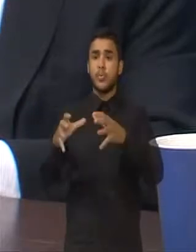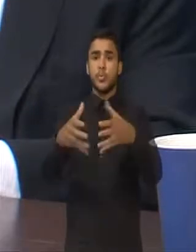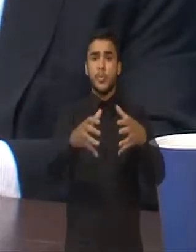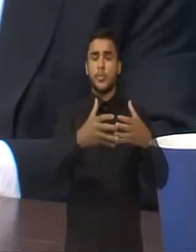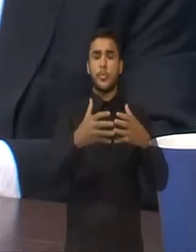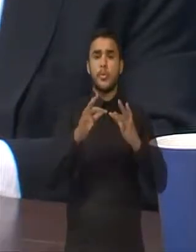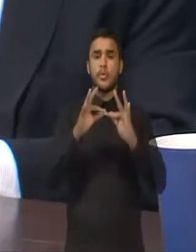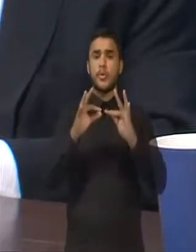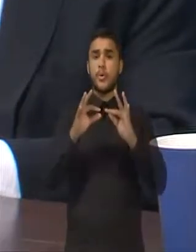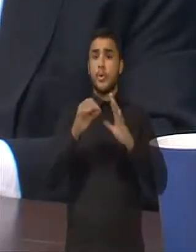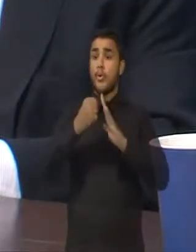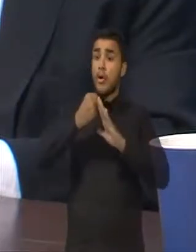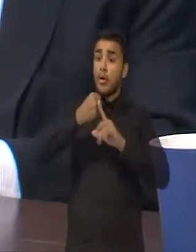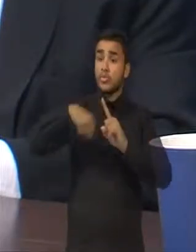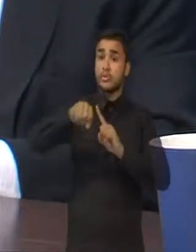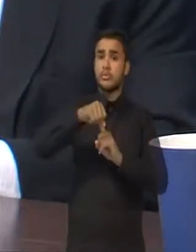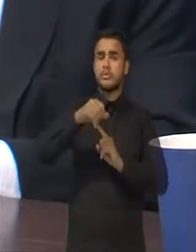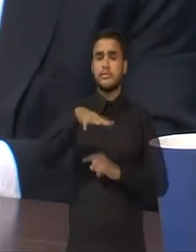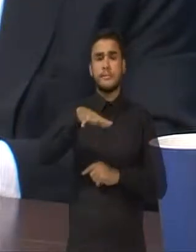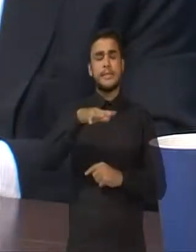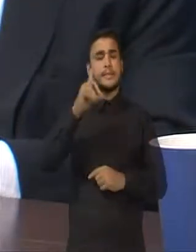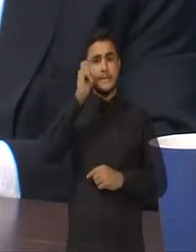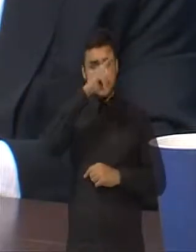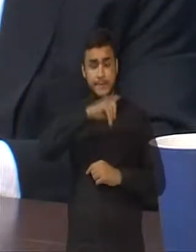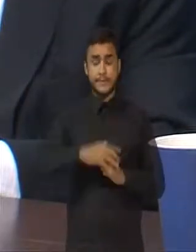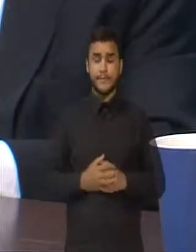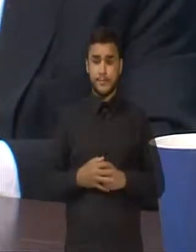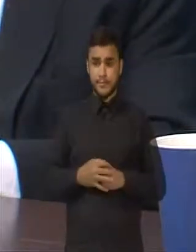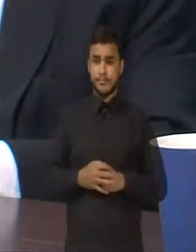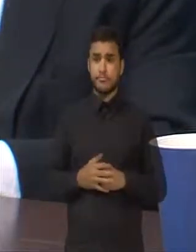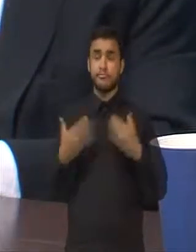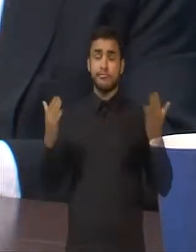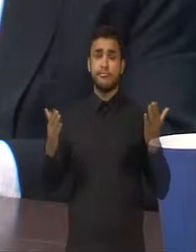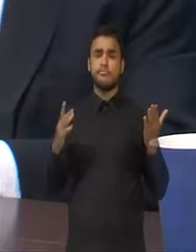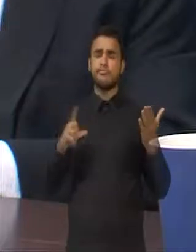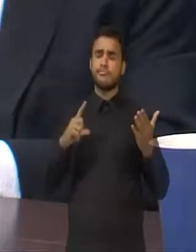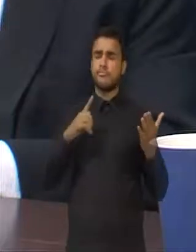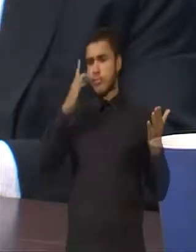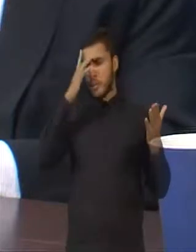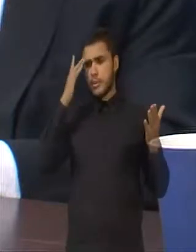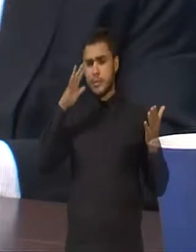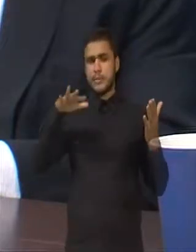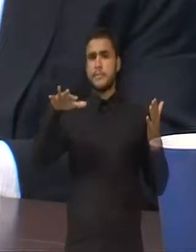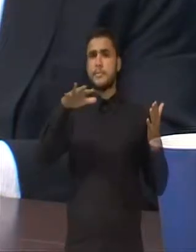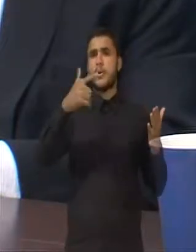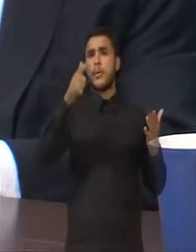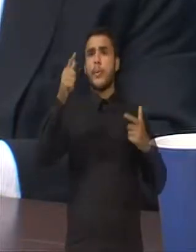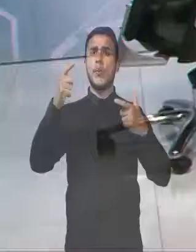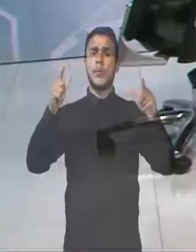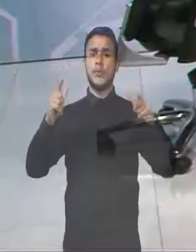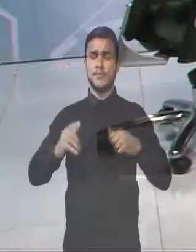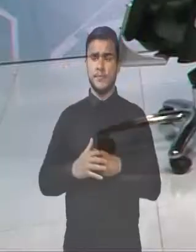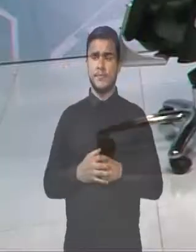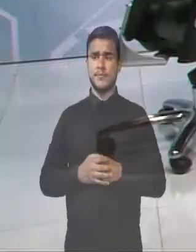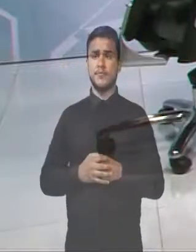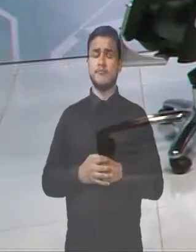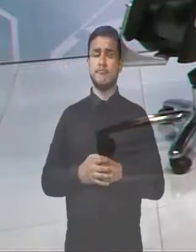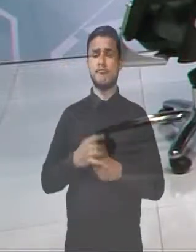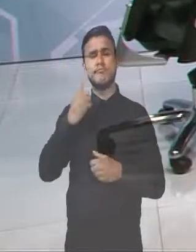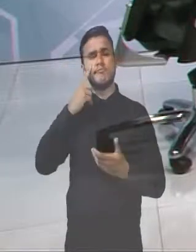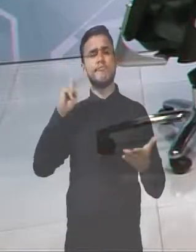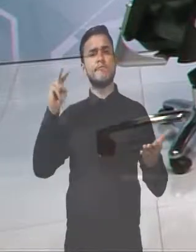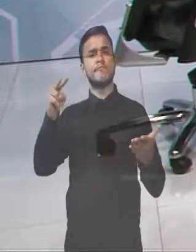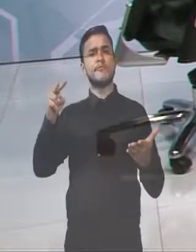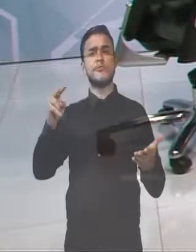um poço sem fundo. E outras pessoas veem outras ameaças, né? Existe uma visão